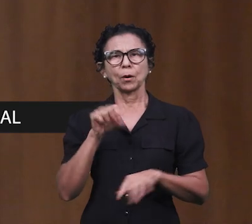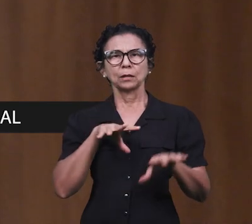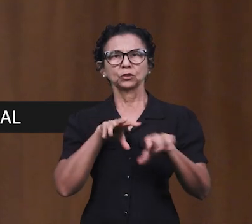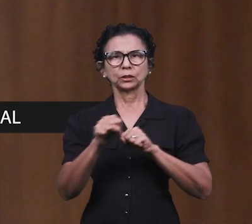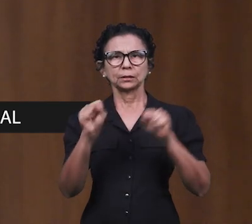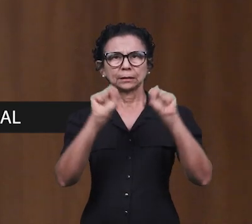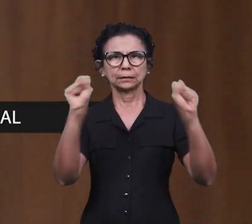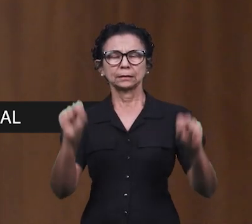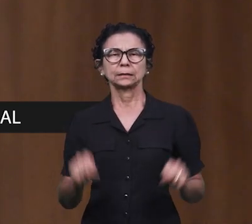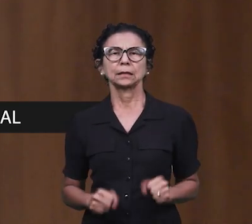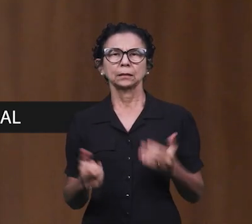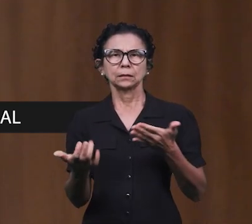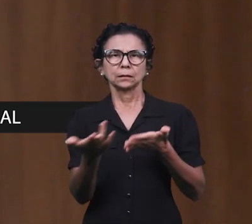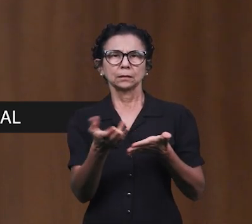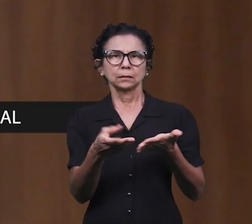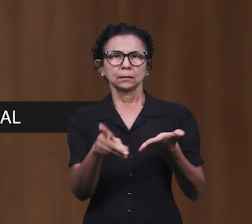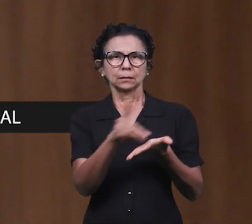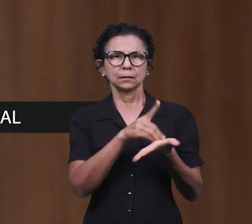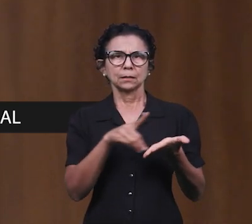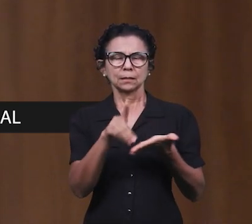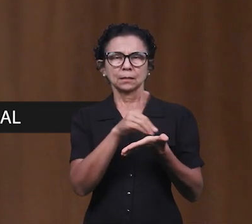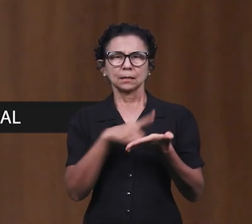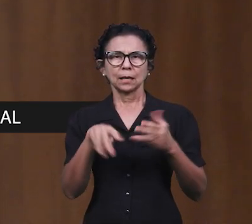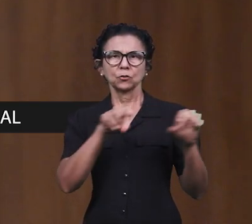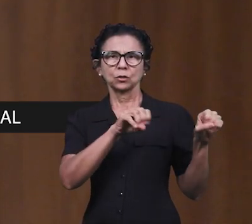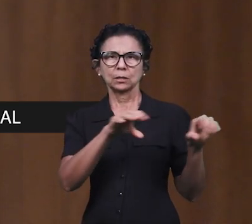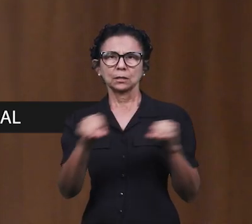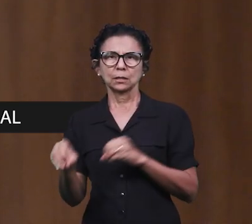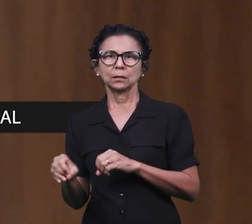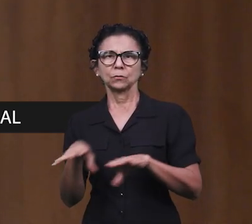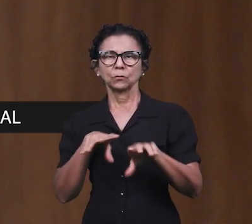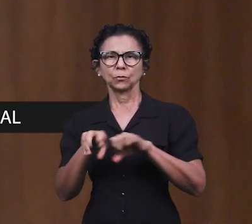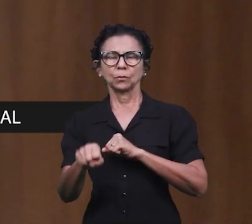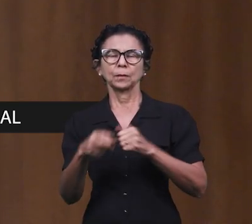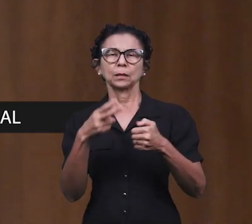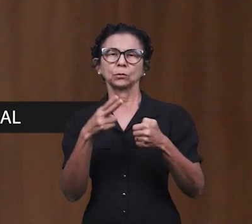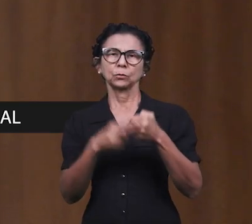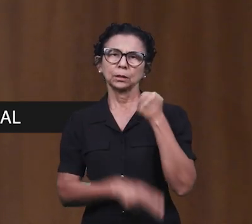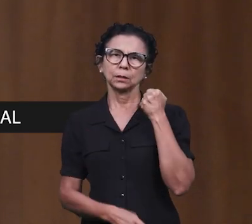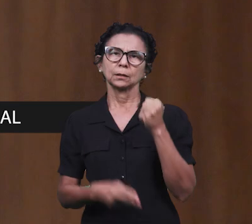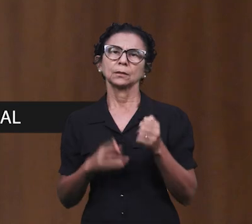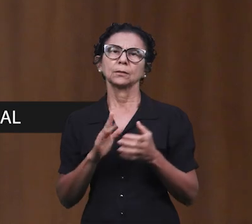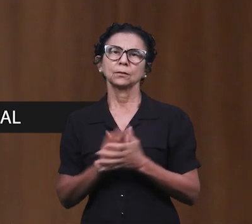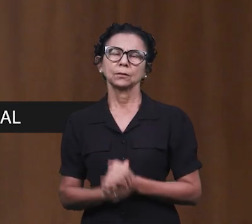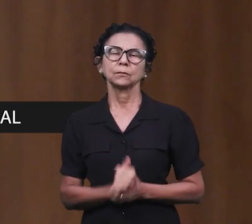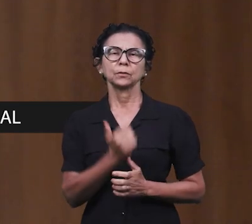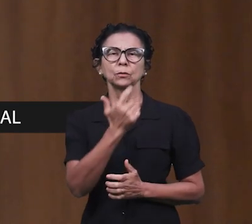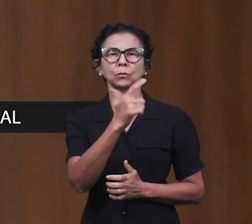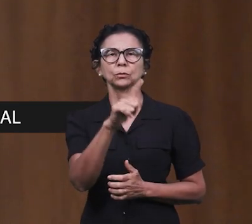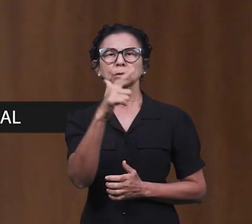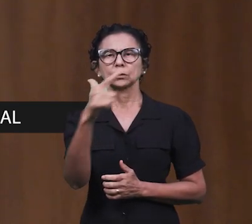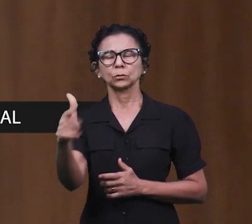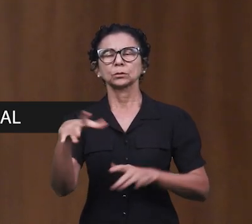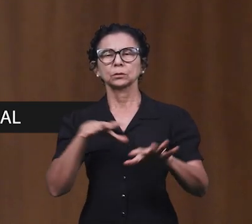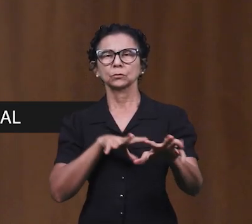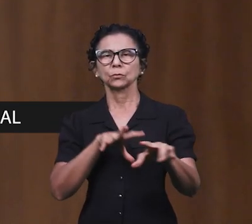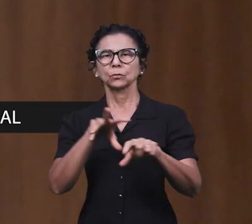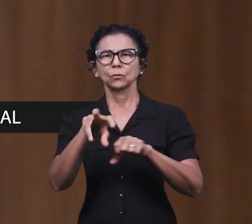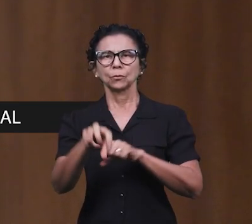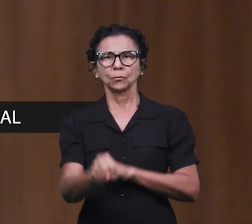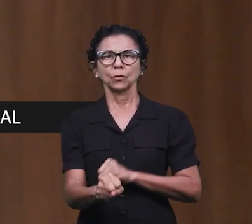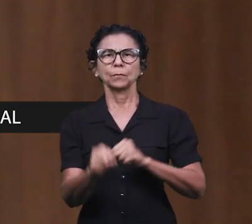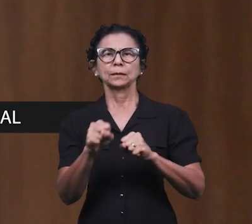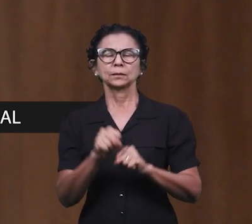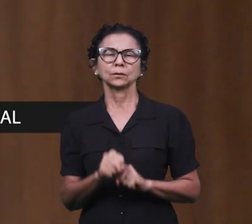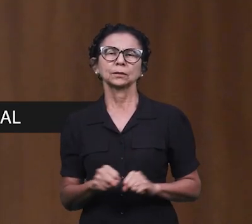e Design Educacional pela IFES e Práticas Certivas e Didáticas da Educação Profissional Integrada à Educação